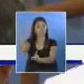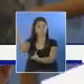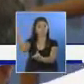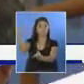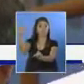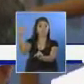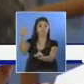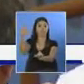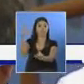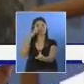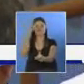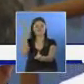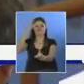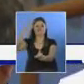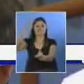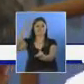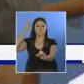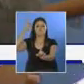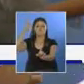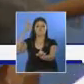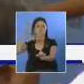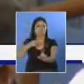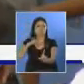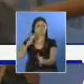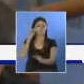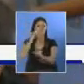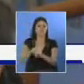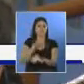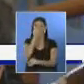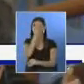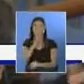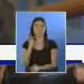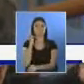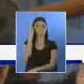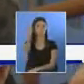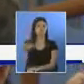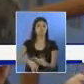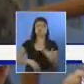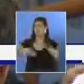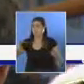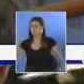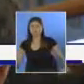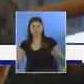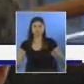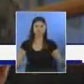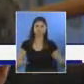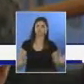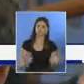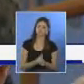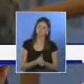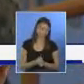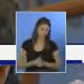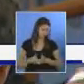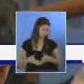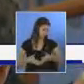Ele vai aí ameaçar os vereadores. Se não votar, vai ter nada, vereador. Isso aqui é uma casa